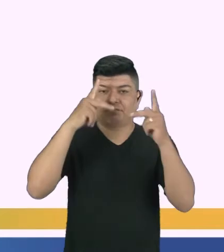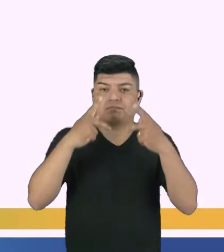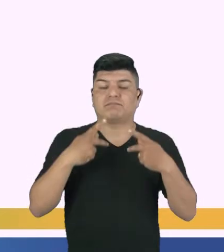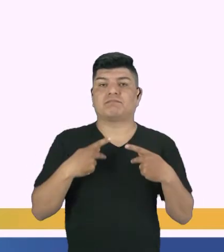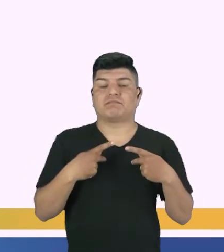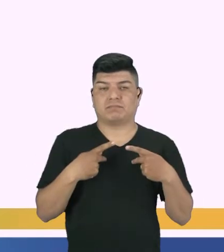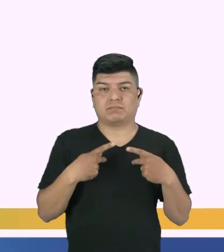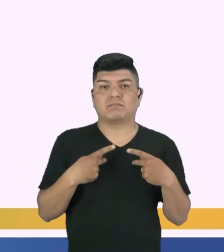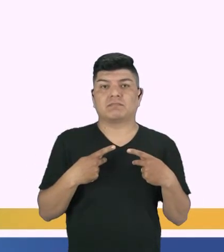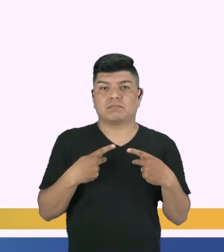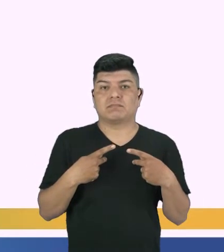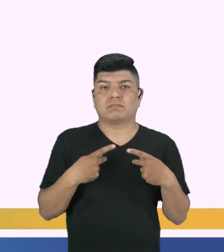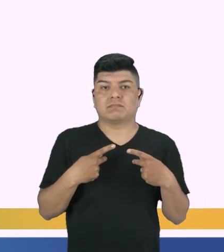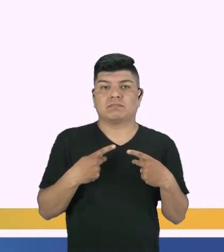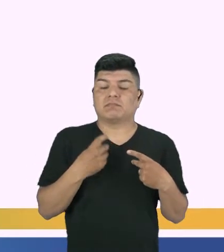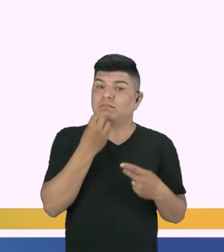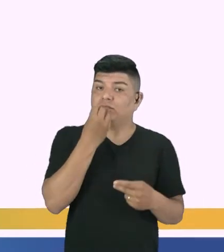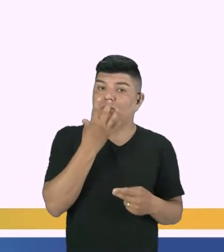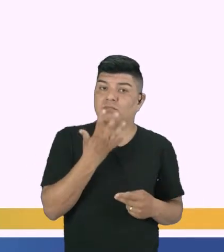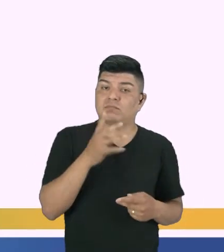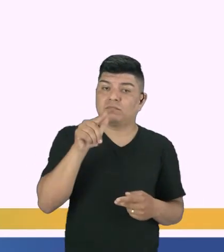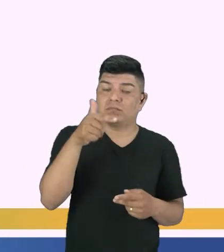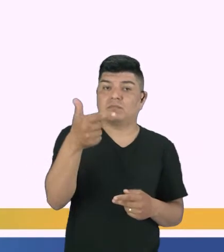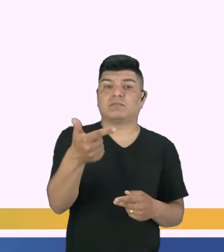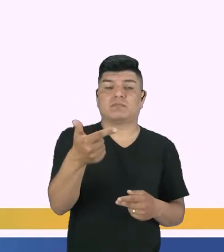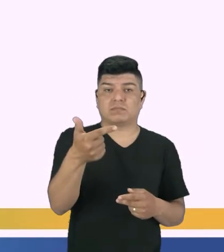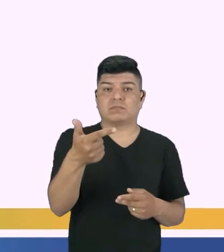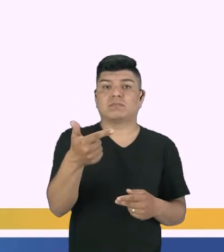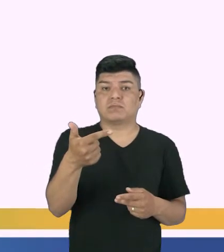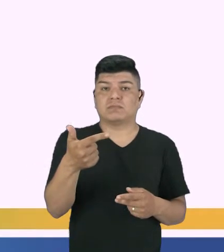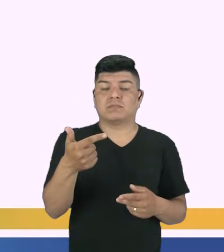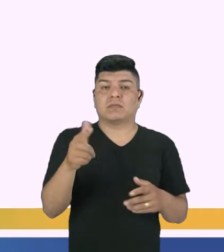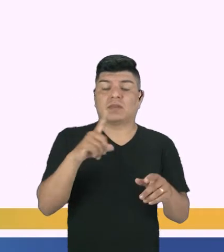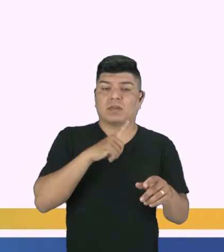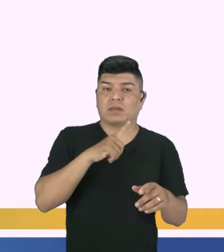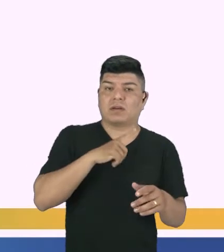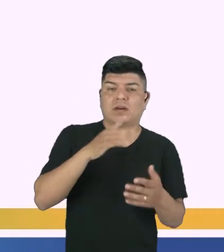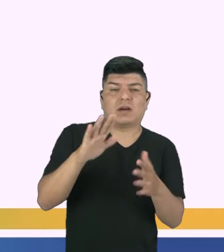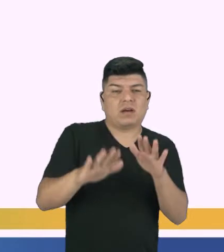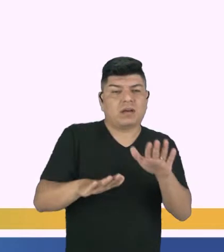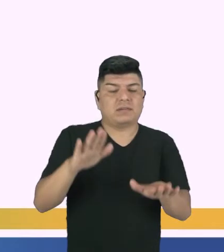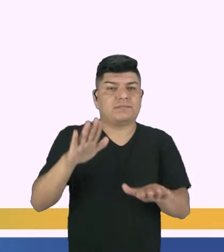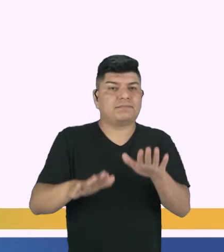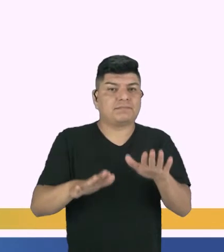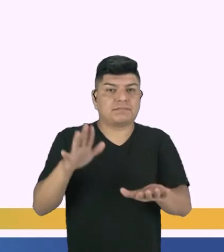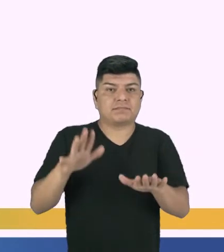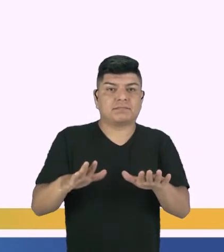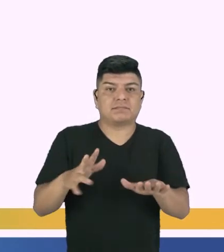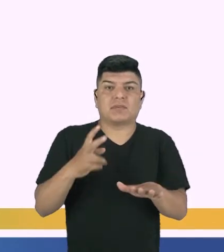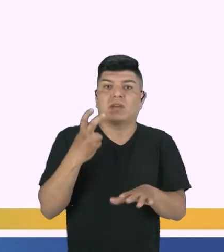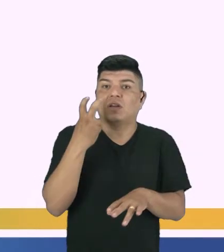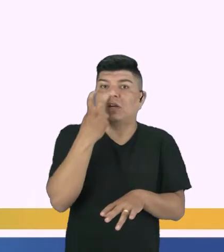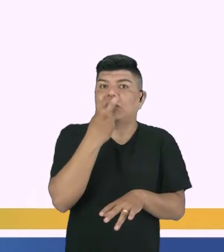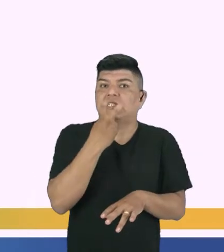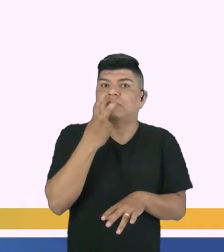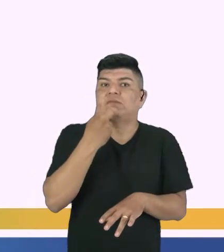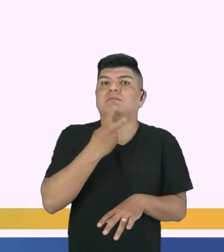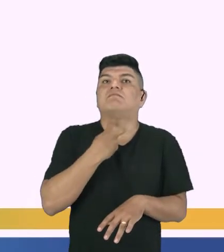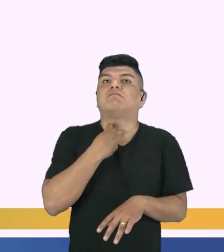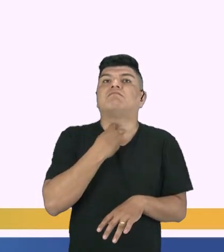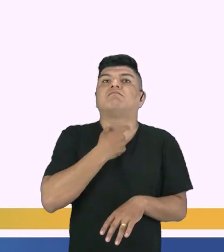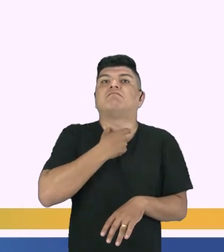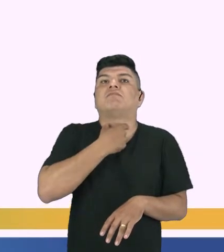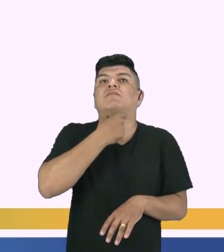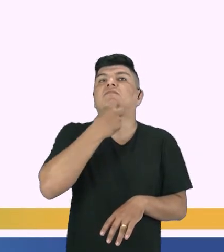ser humano afável, benévolo para o outro. Há situações, às vezes até no tom de voz. A gente, quando